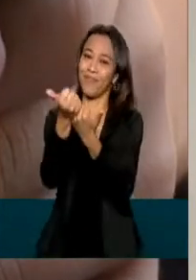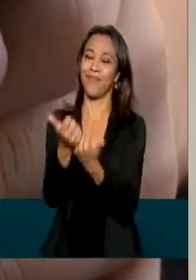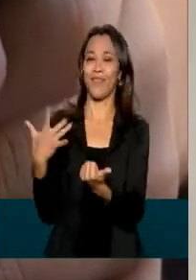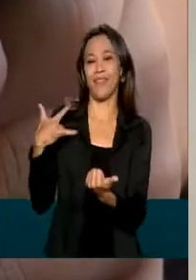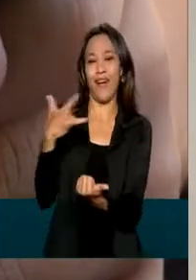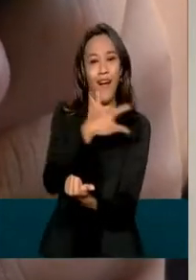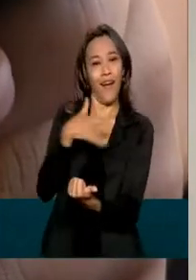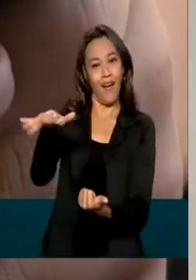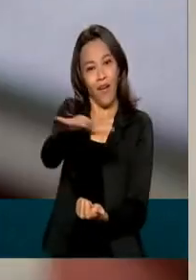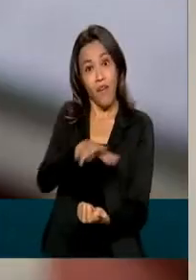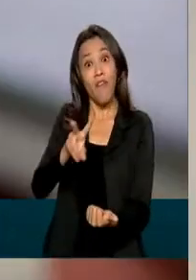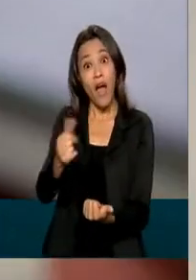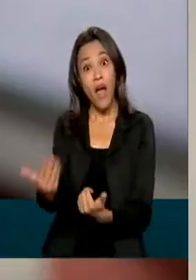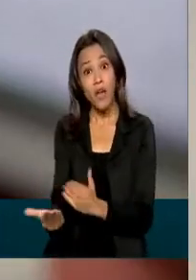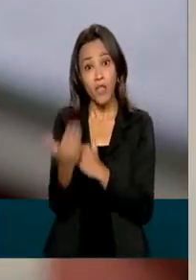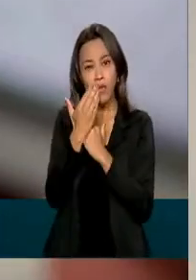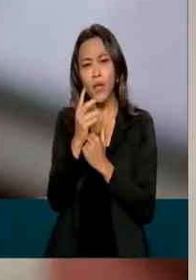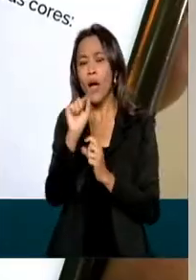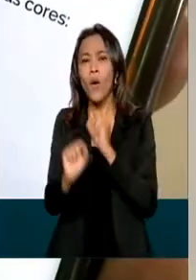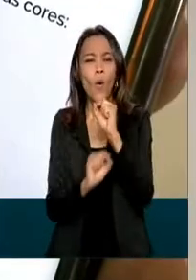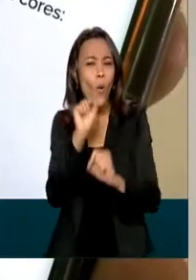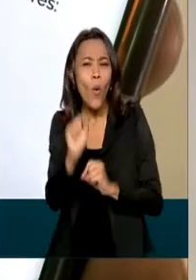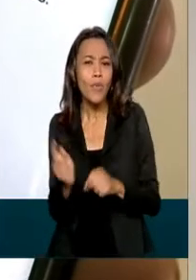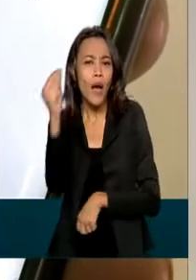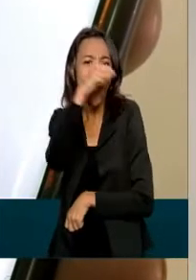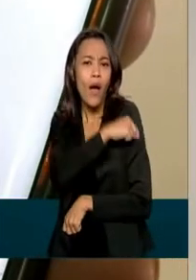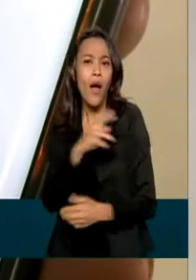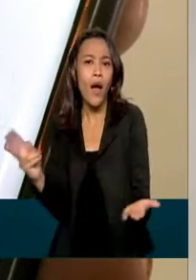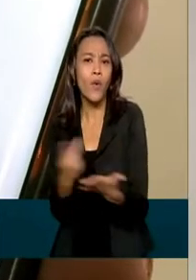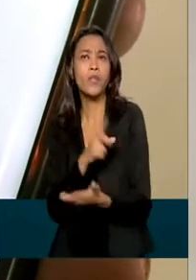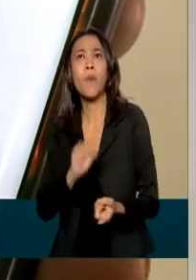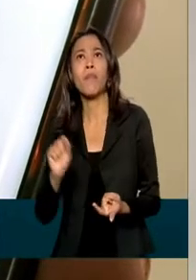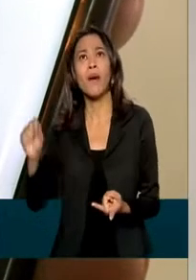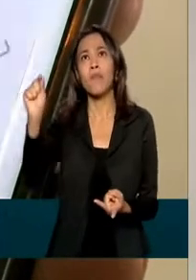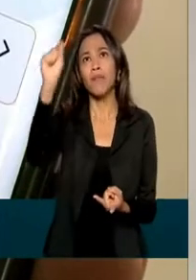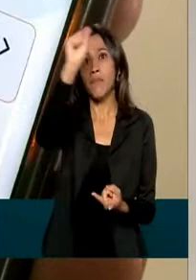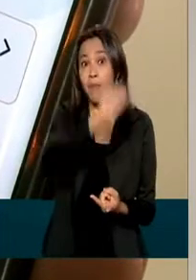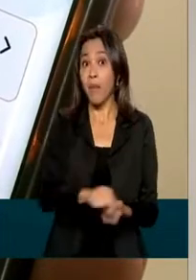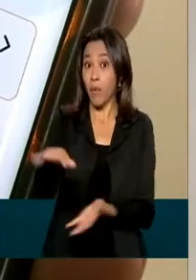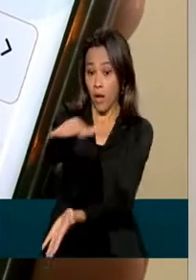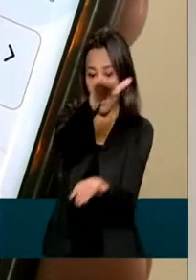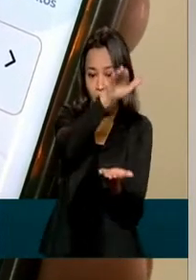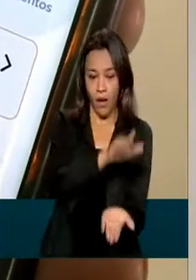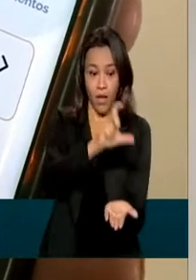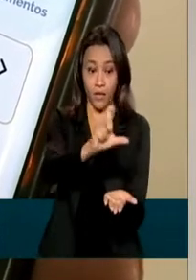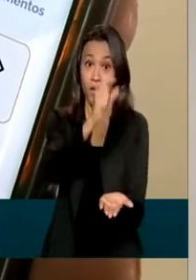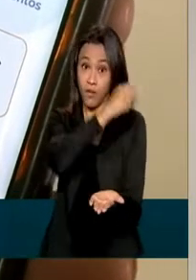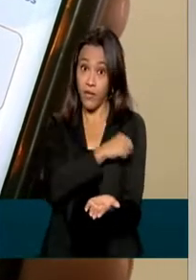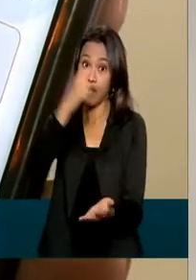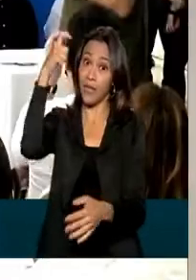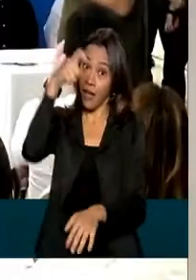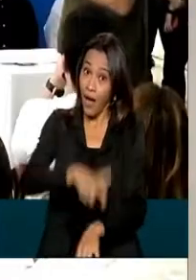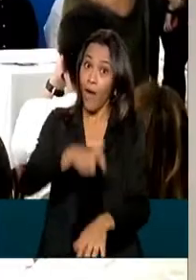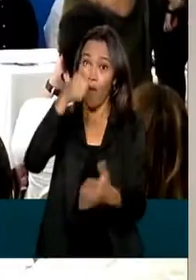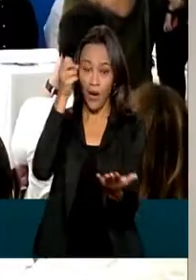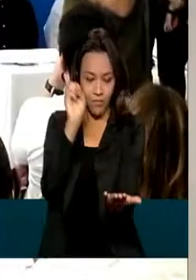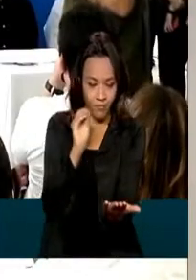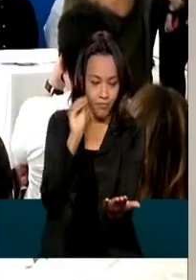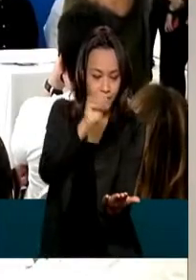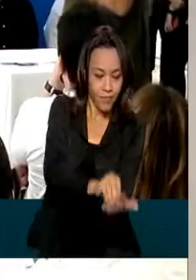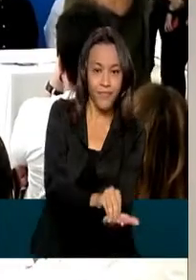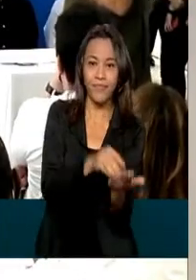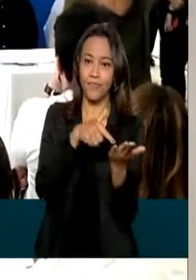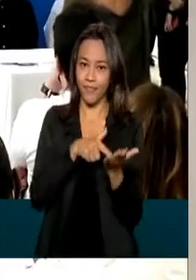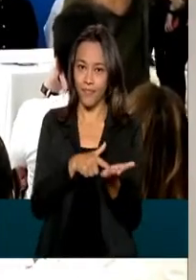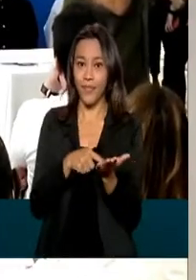vai ajudar no monitoramento da vacinação, já que as doses serão registradas em tempo real. Segundo o ministro